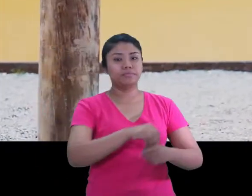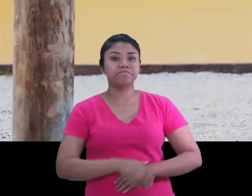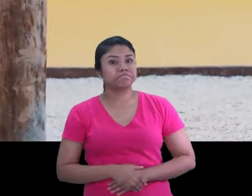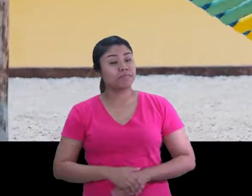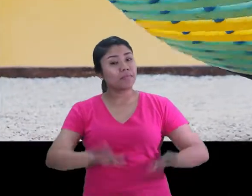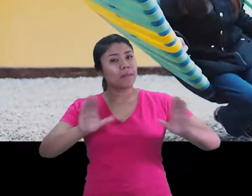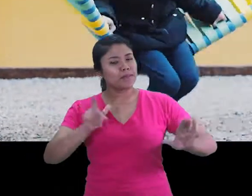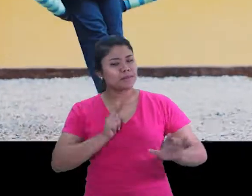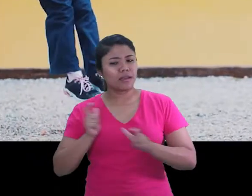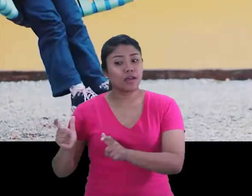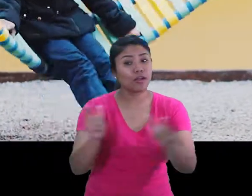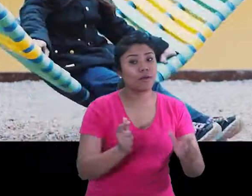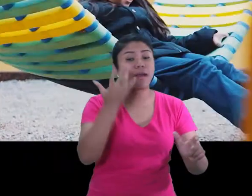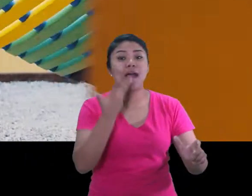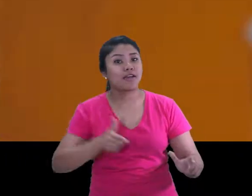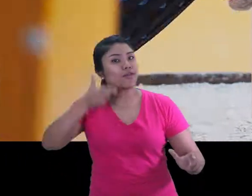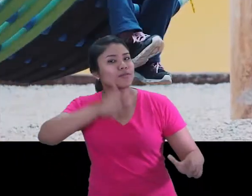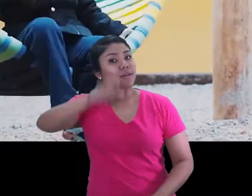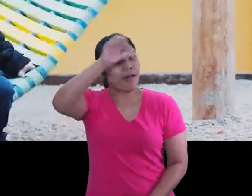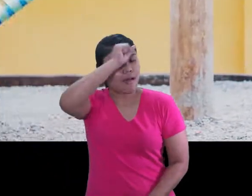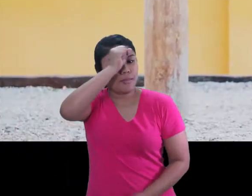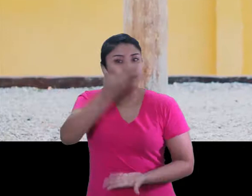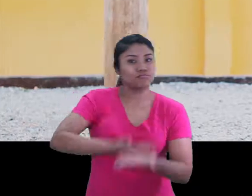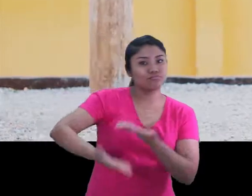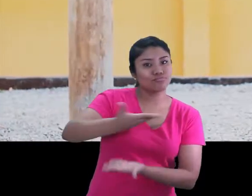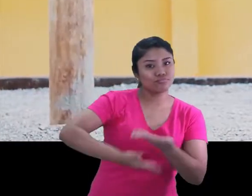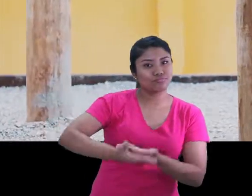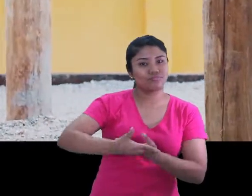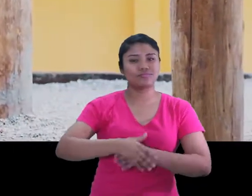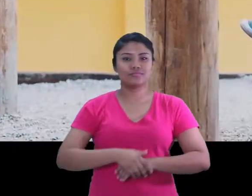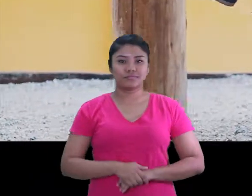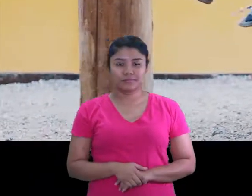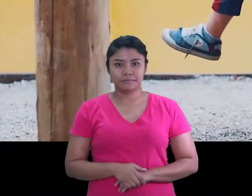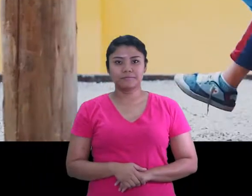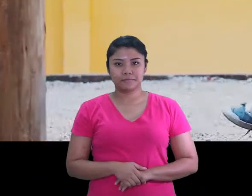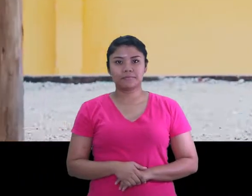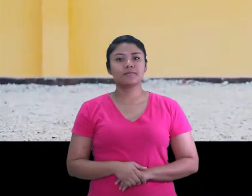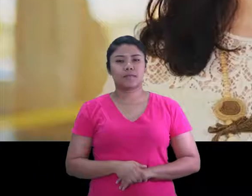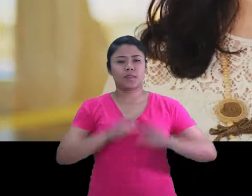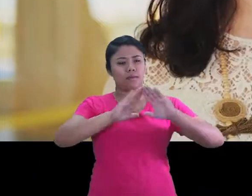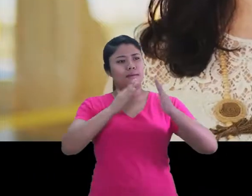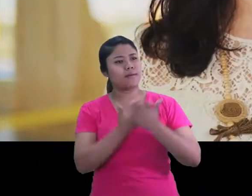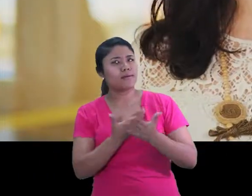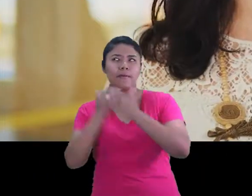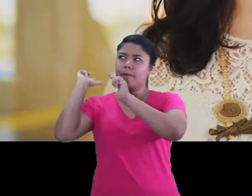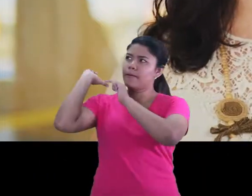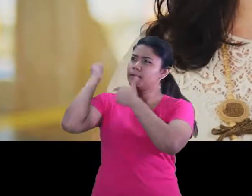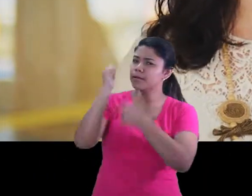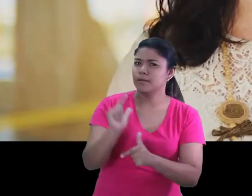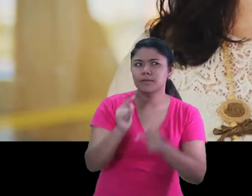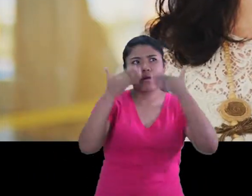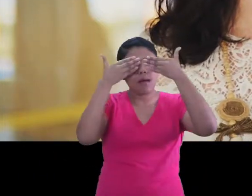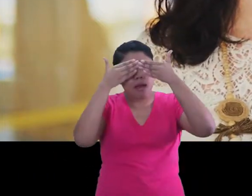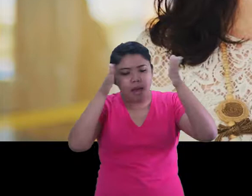território educativo, mas há outros lugares onde a criança também aprende a se relacionar com seus pares. Como que a gente derruba os